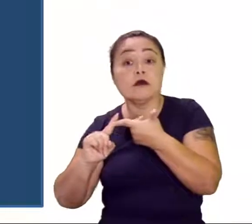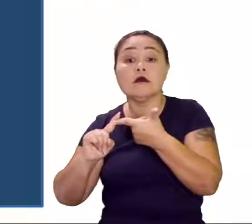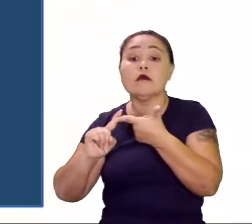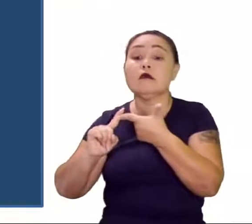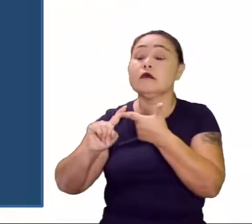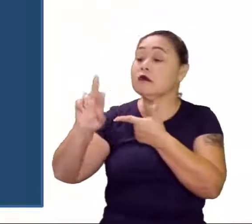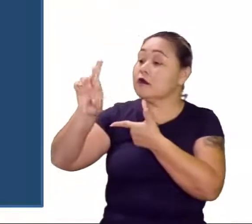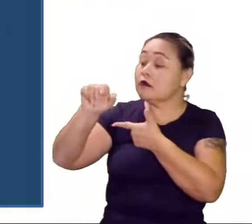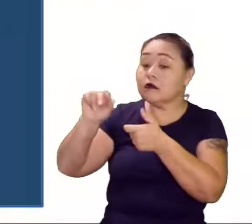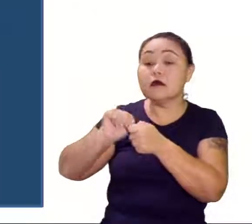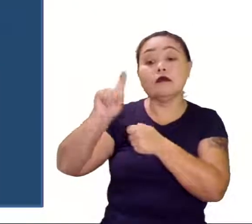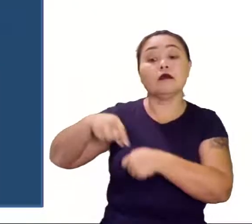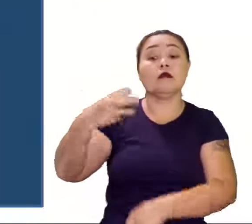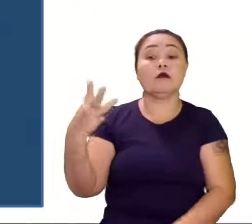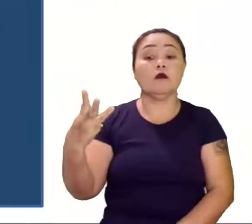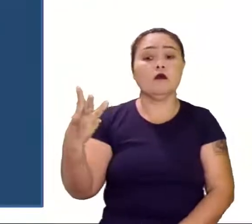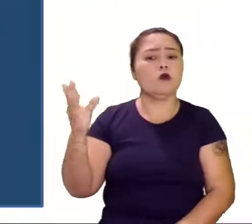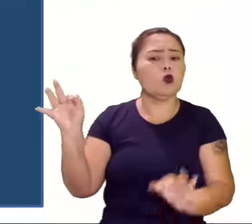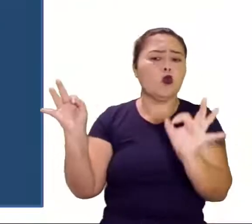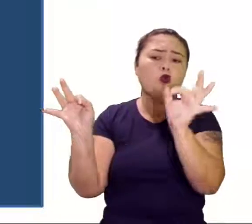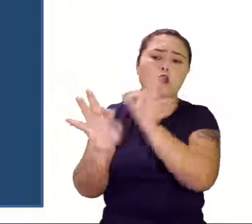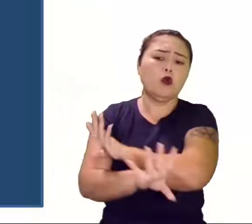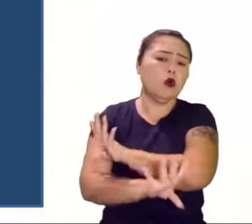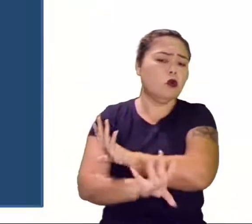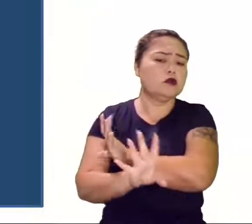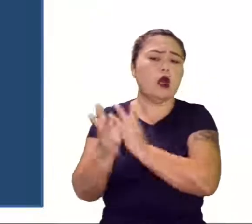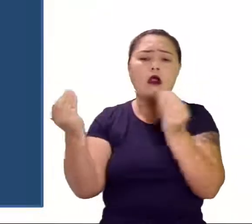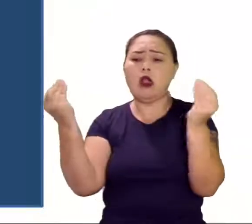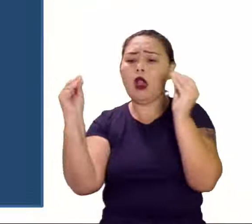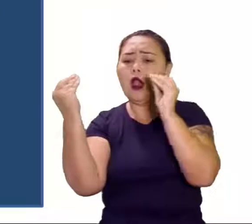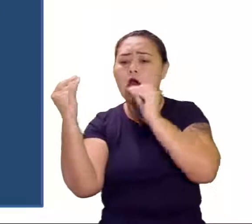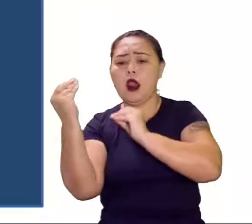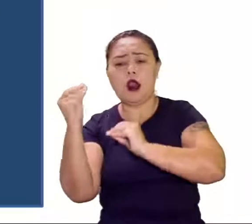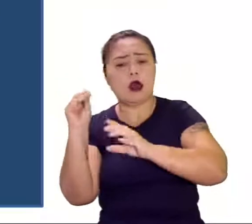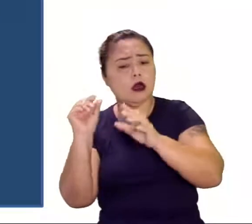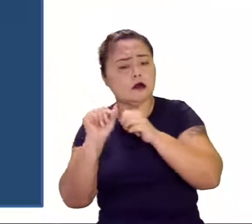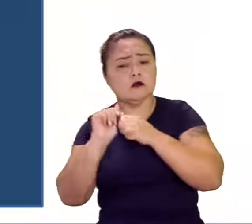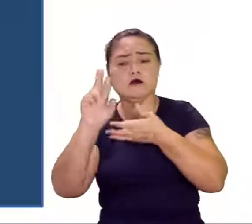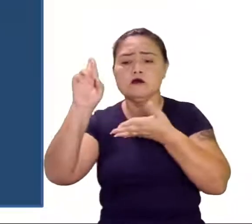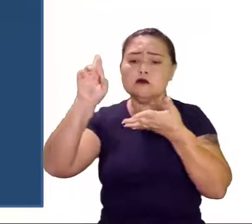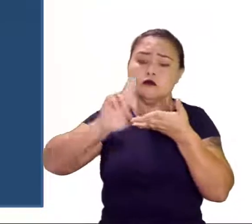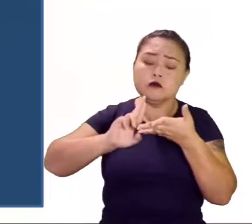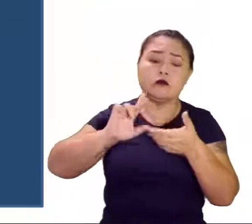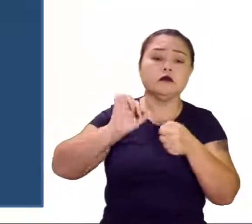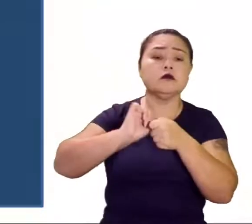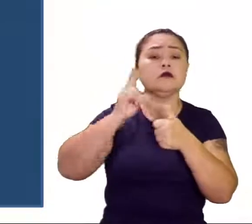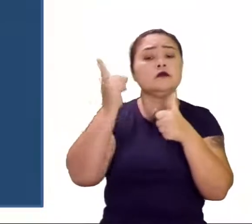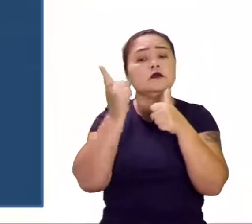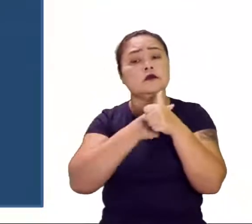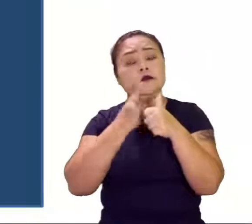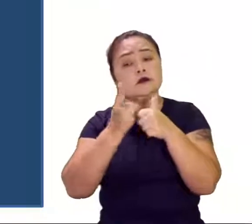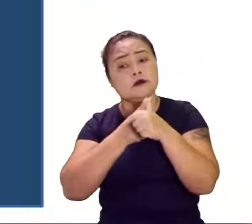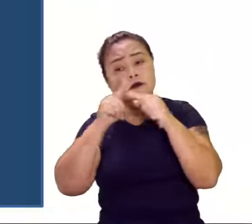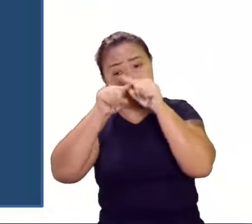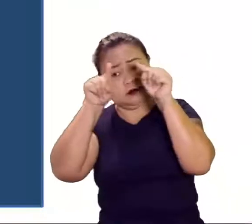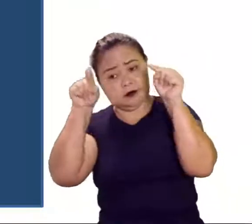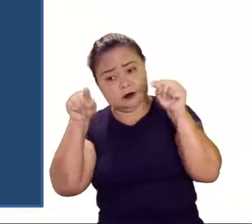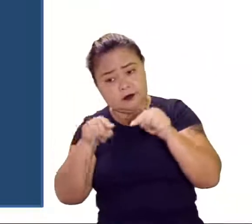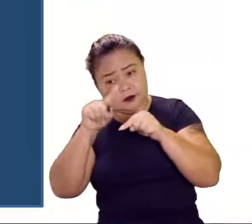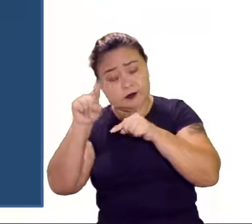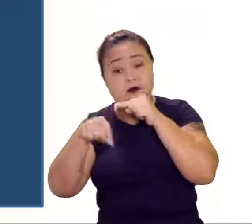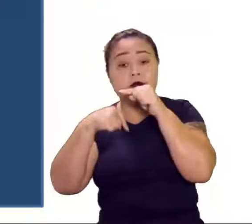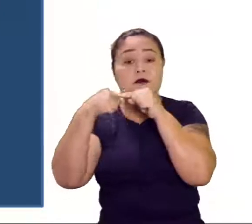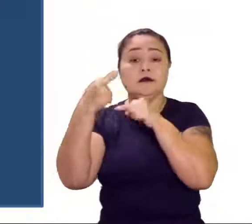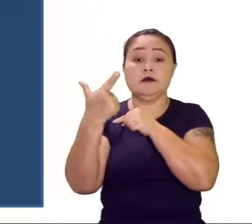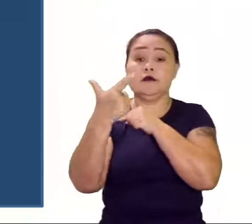e a nossa razão é 3. Pronto, daí a gente vai resolvendo, como sempre, né? De dentro para fora. Primeiro, dentro dos parênteses,